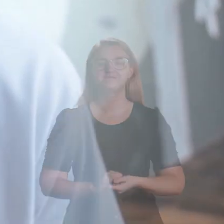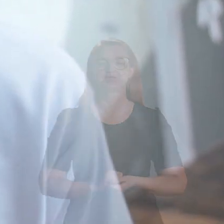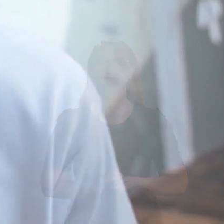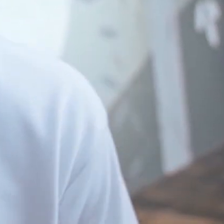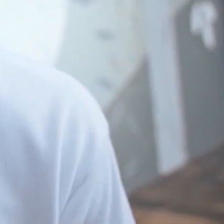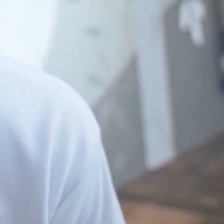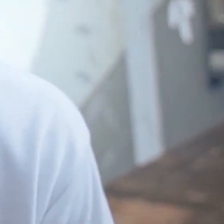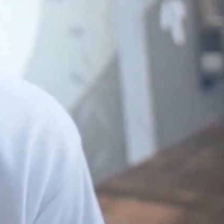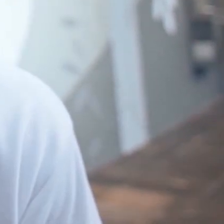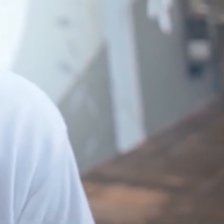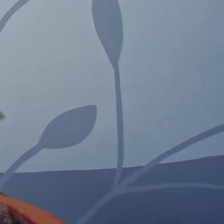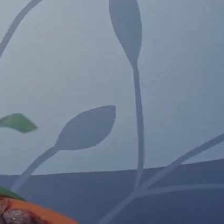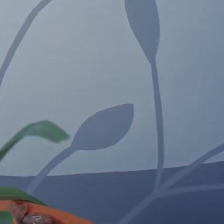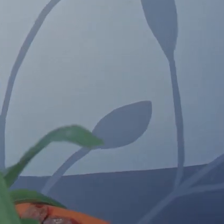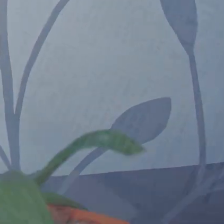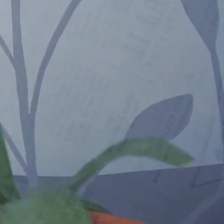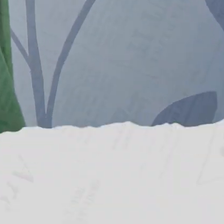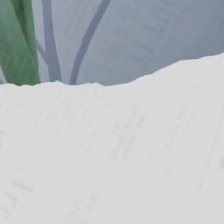coisa.